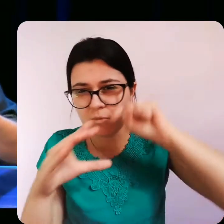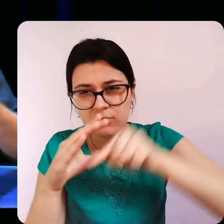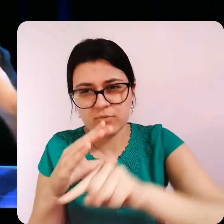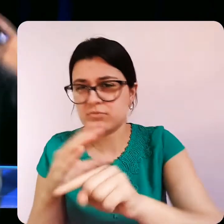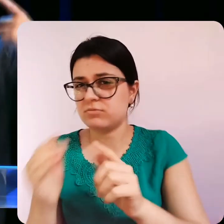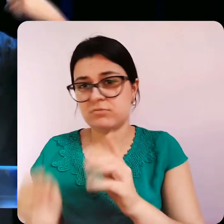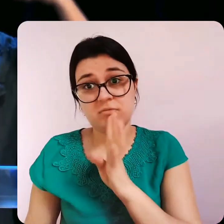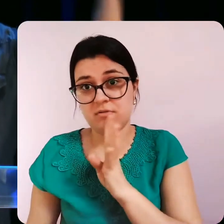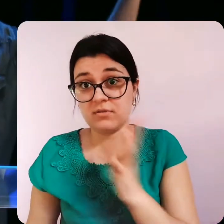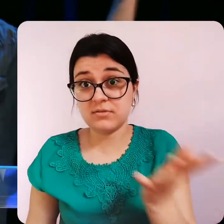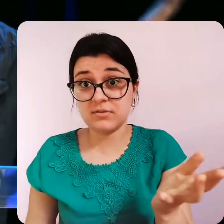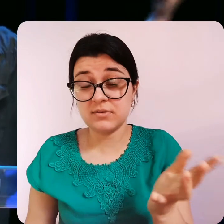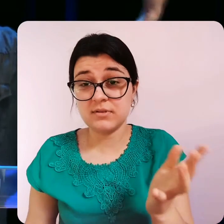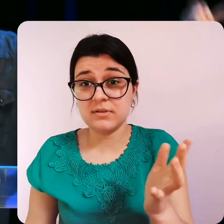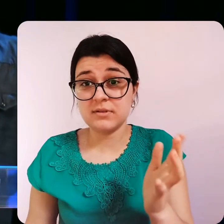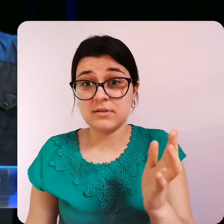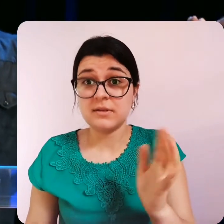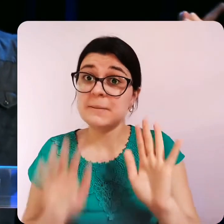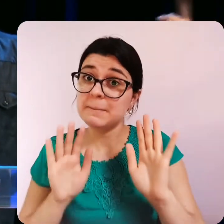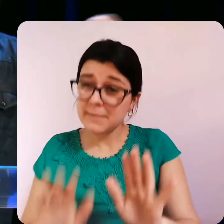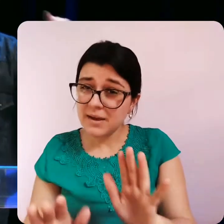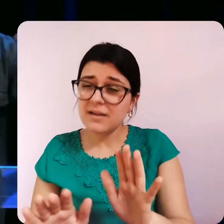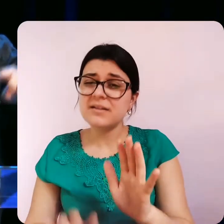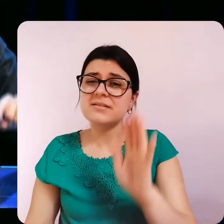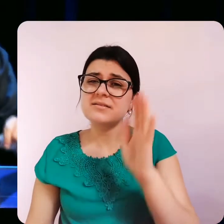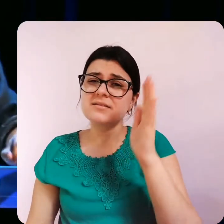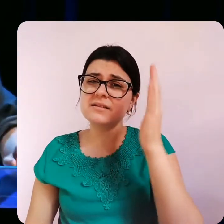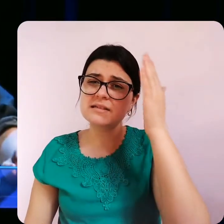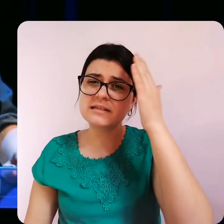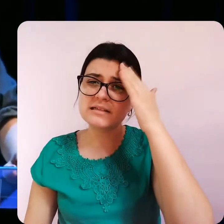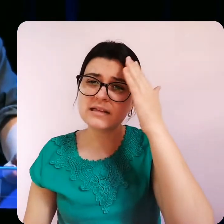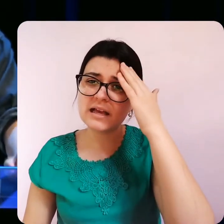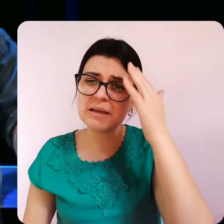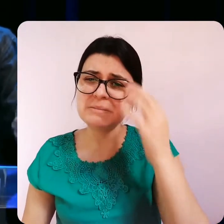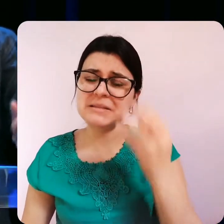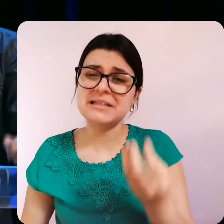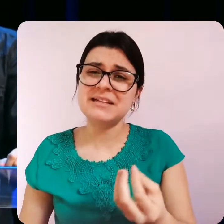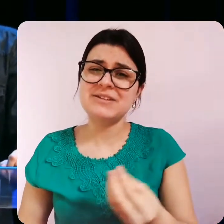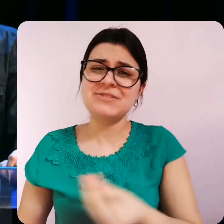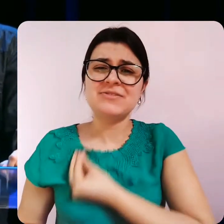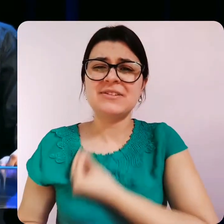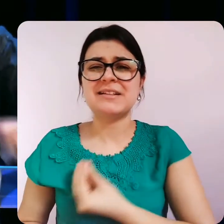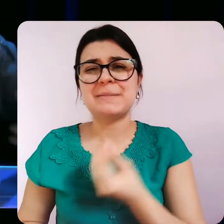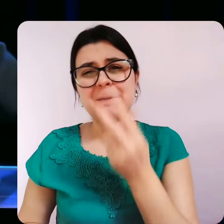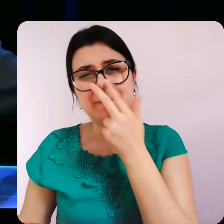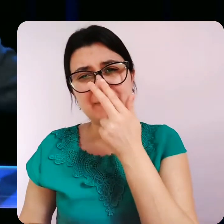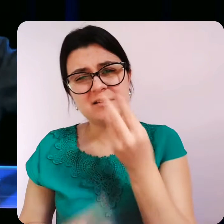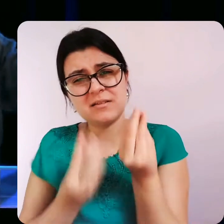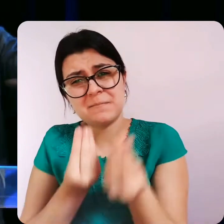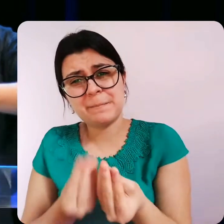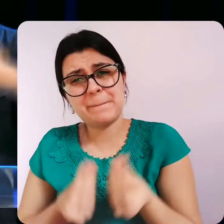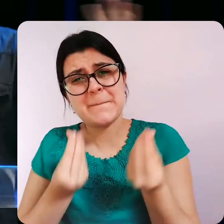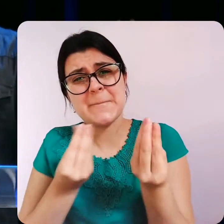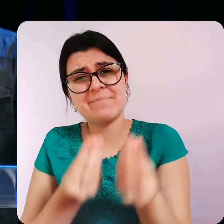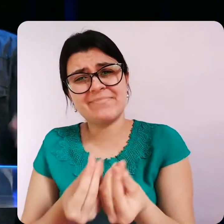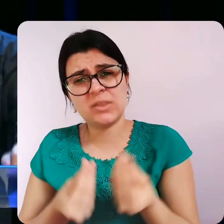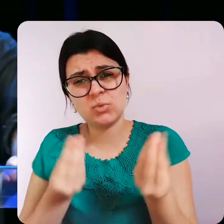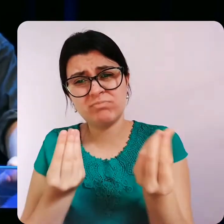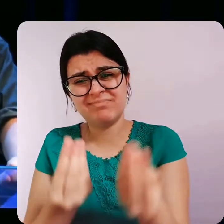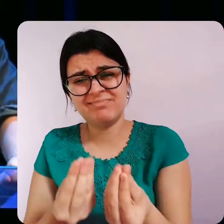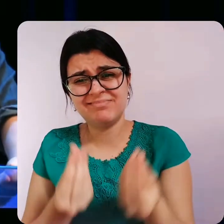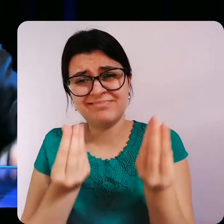coração, que você gostaria de viver uma vida que você não consegue viver. É ou não é verdade? A gente sabe que tem alguma coisa de errado